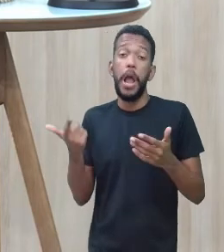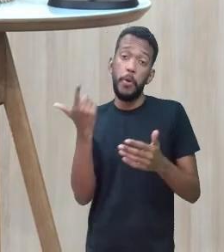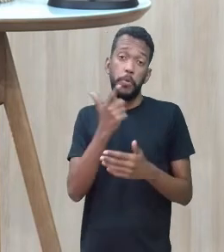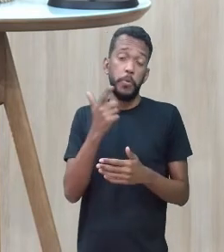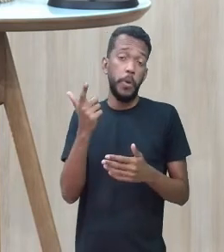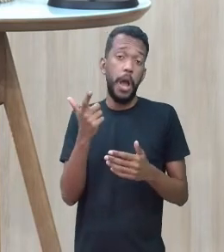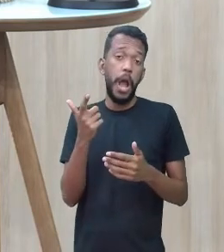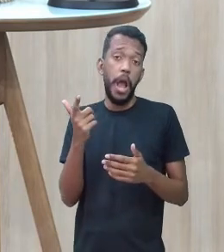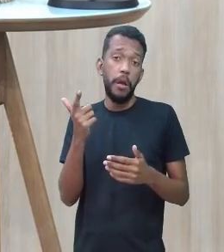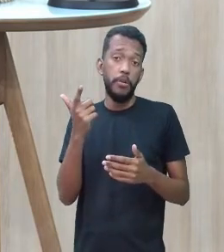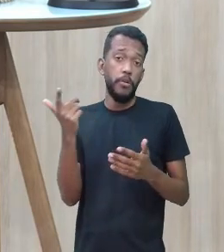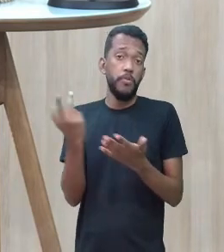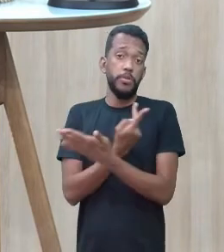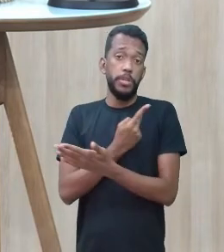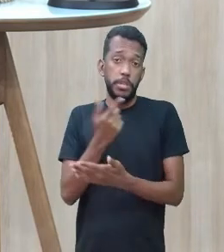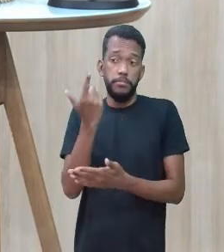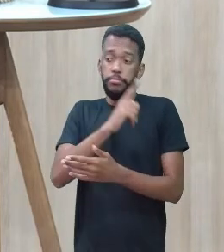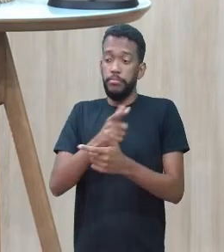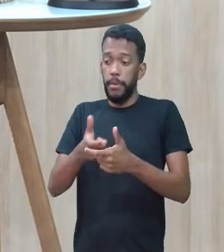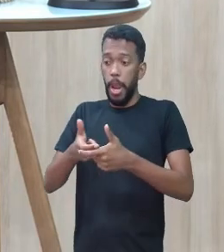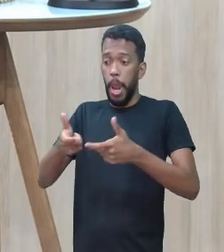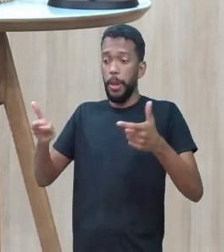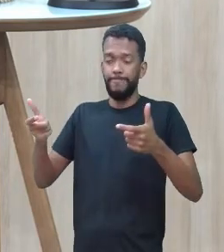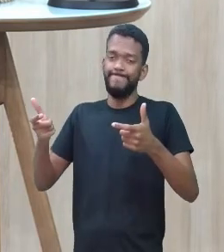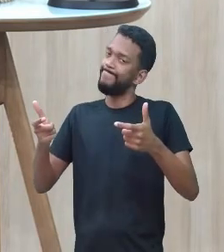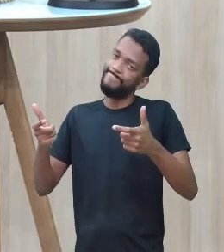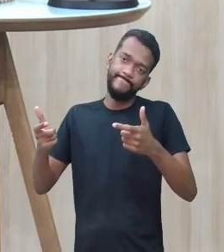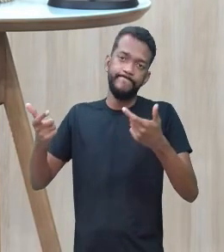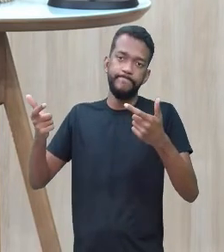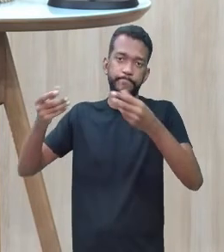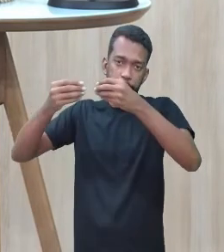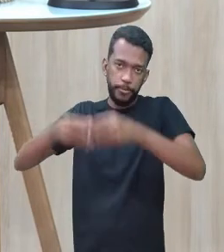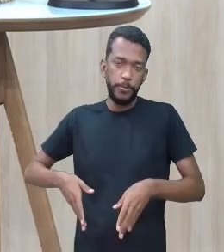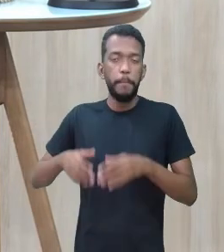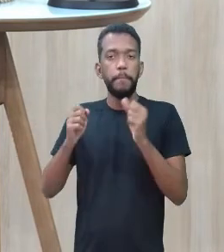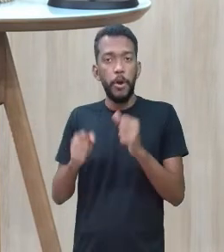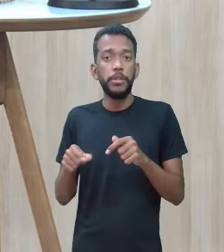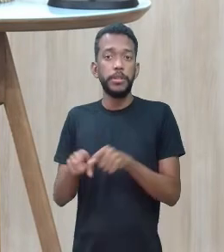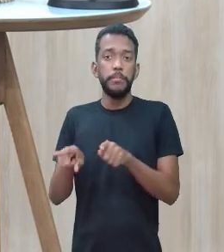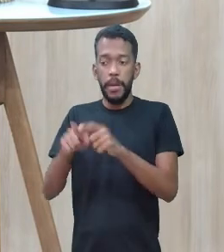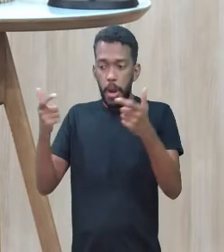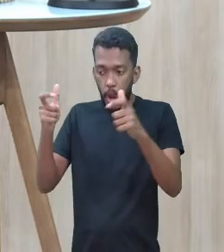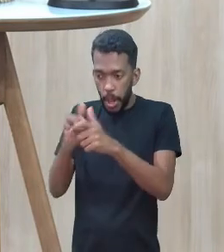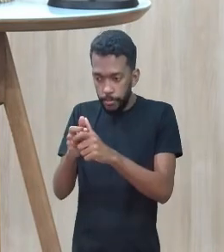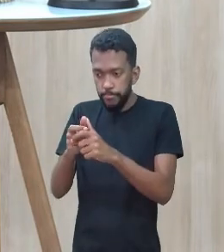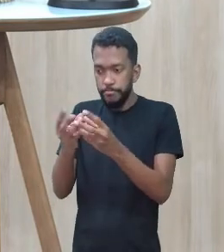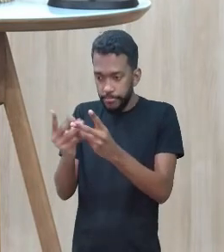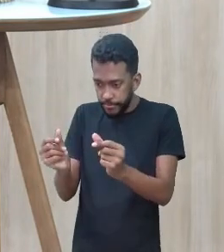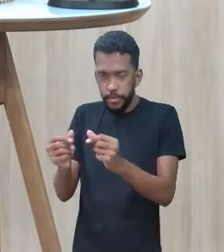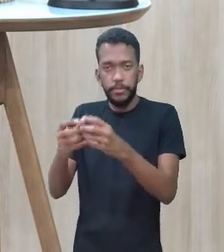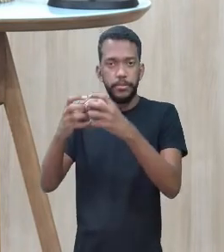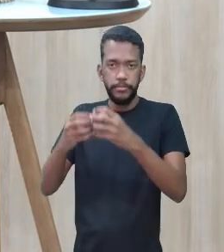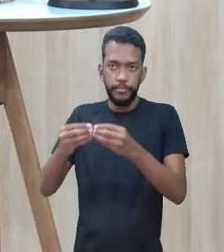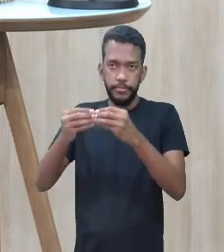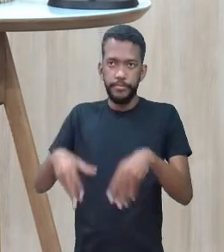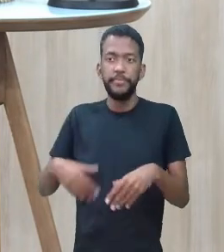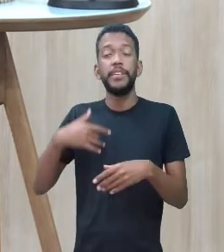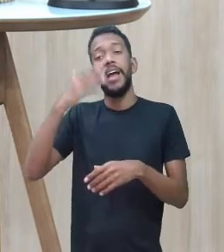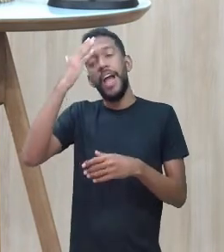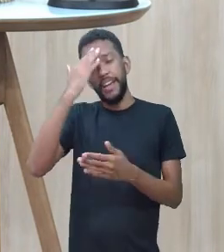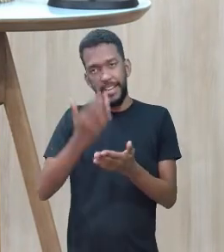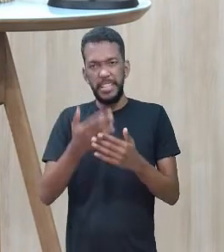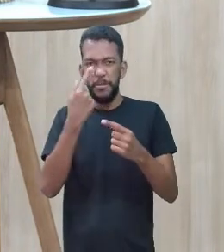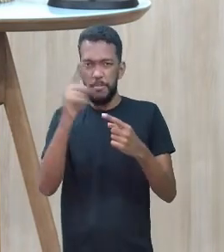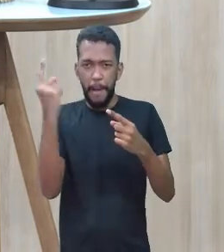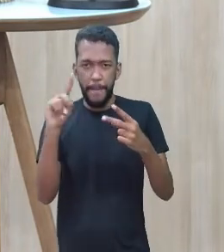transtornos. A extinção ou a diminuição de uma espécie também. Vamos lá. Então, acredito que hoje o checkpoint muita